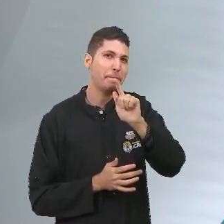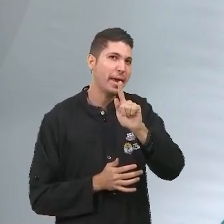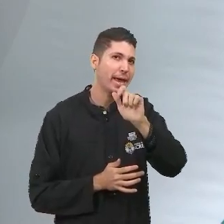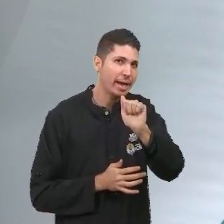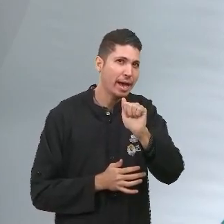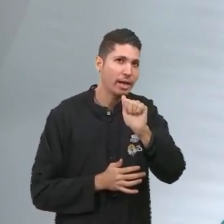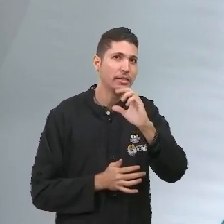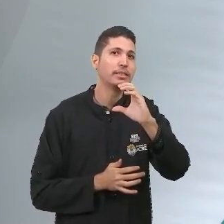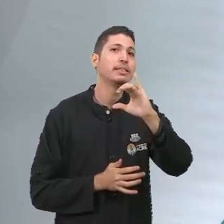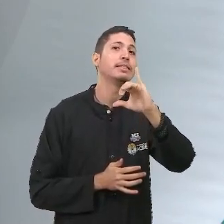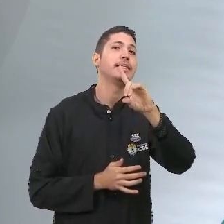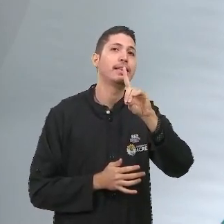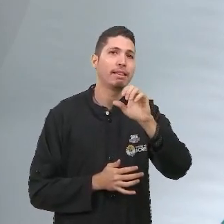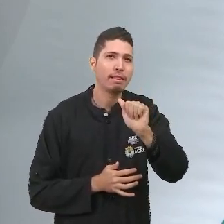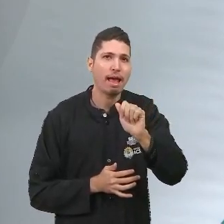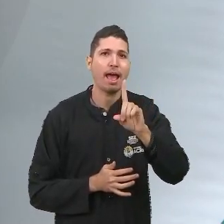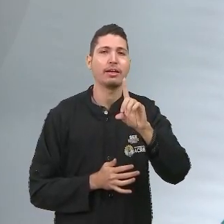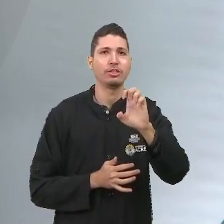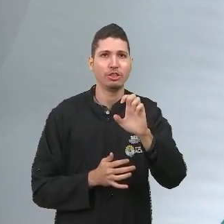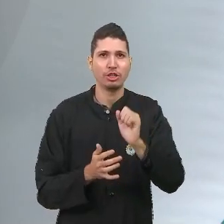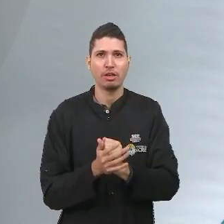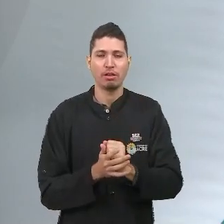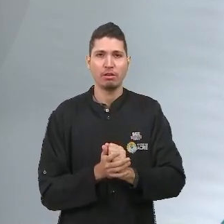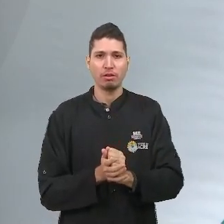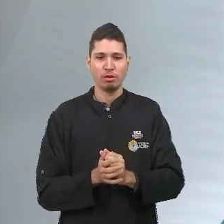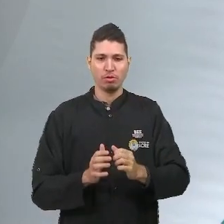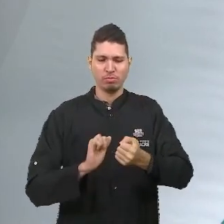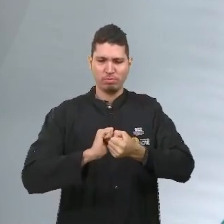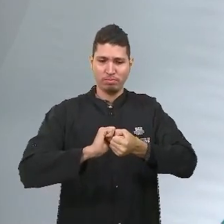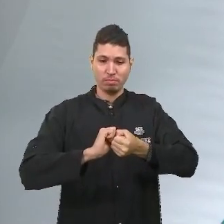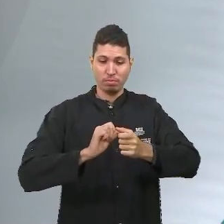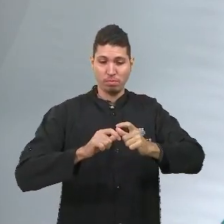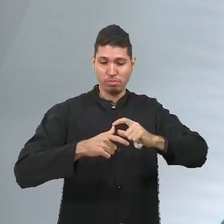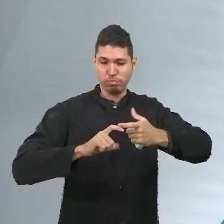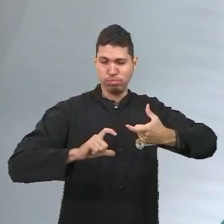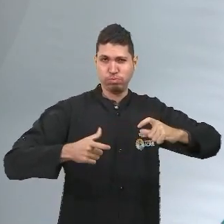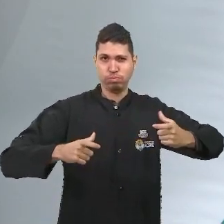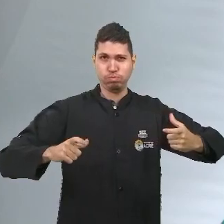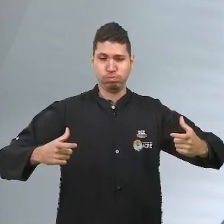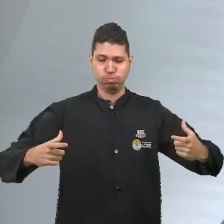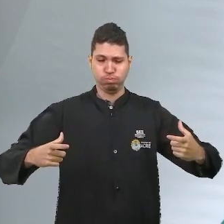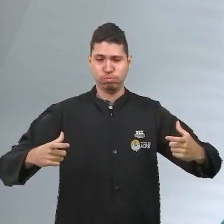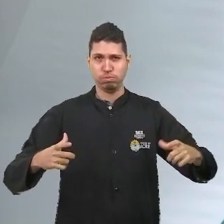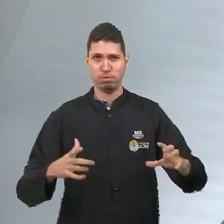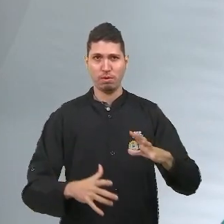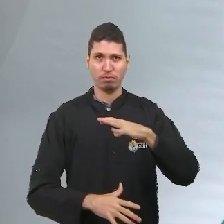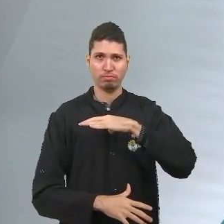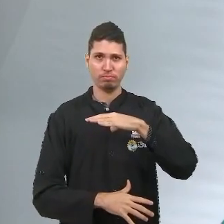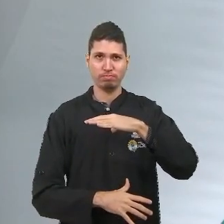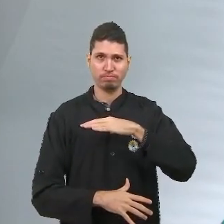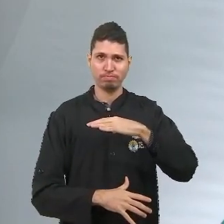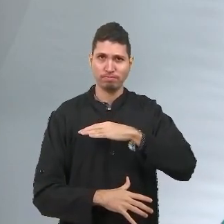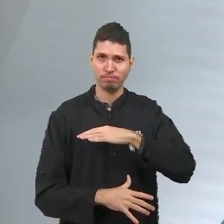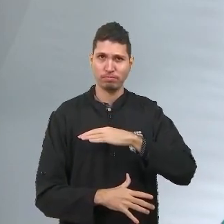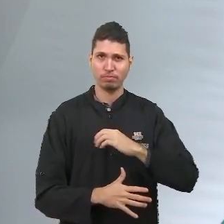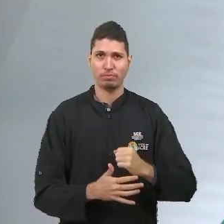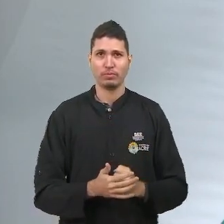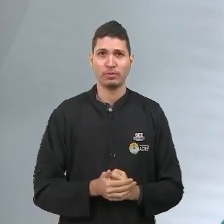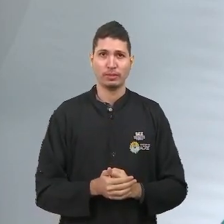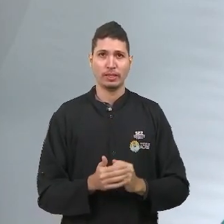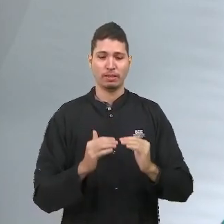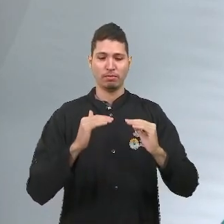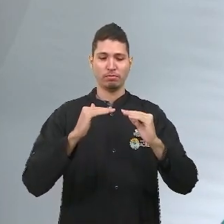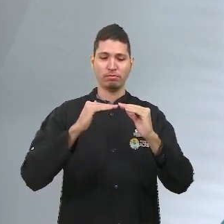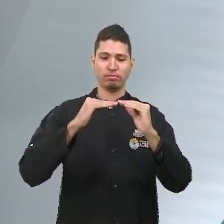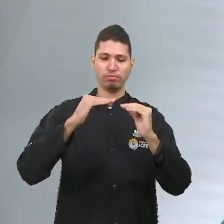mega cidade? Uma cidade com muitos habitantes, né? Que é conhecida a nível mundial, acima de 2 milhões de